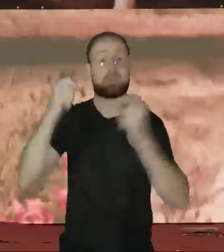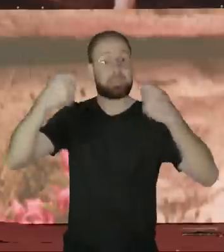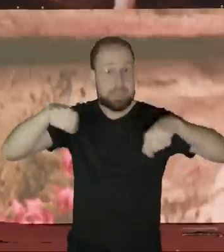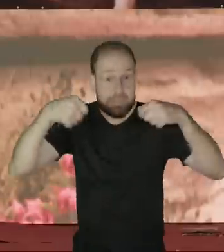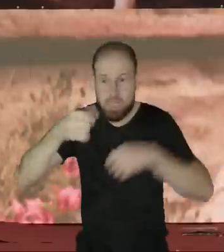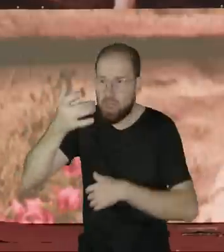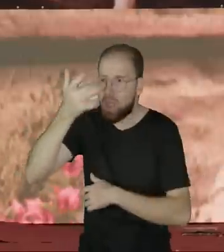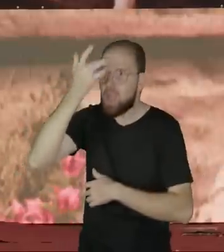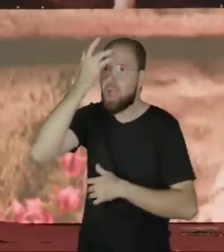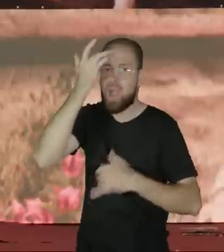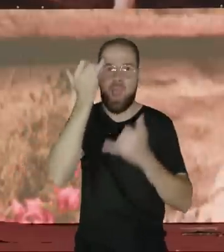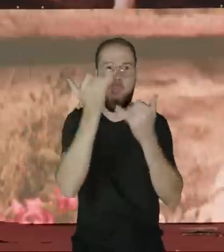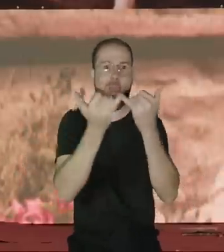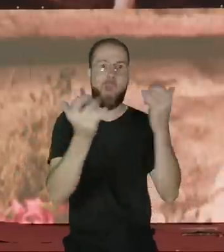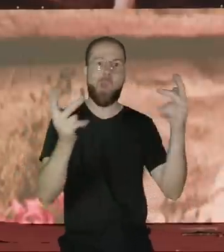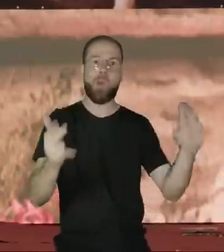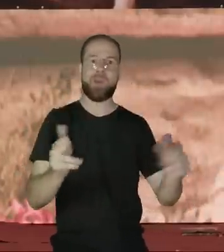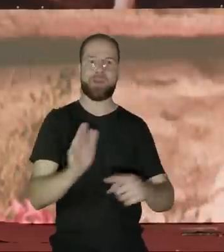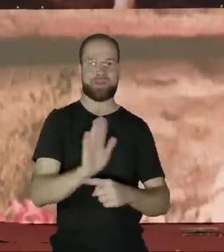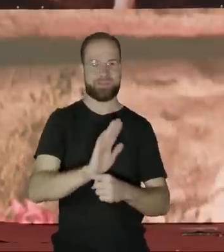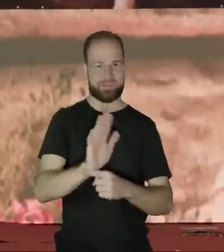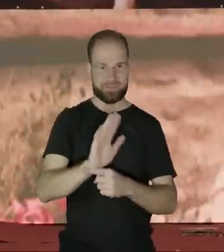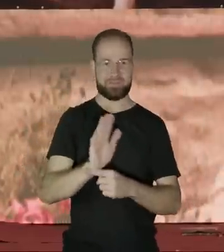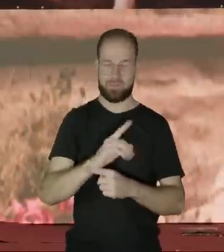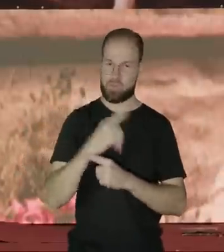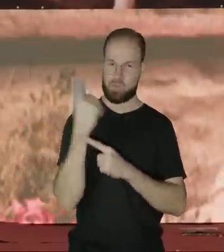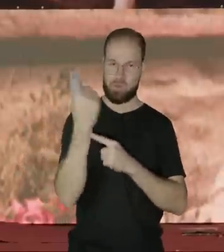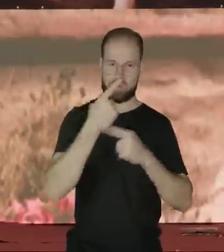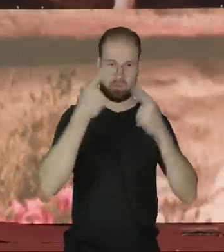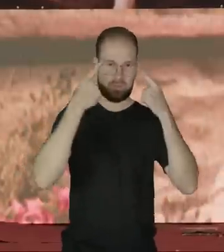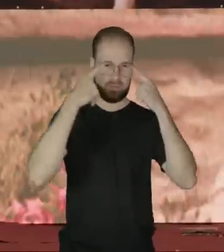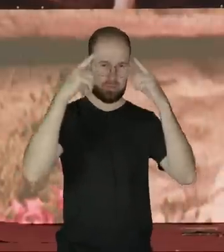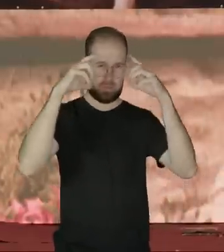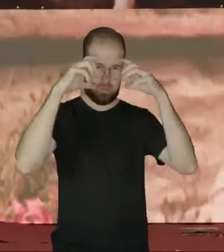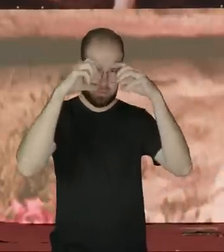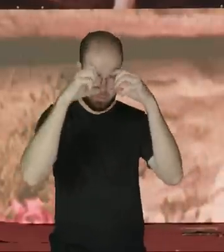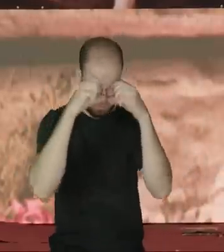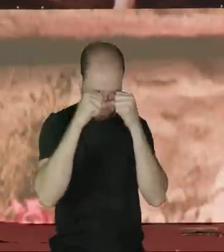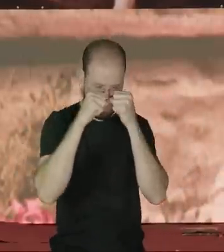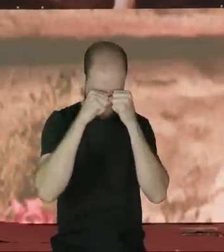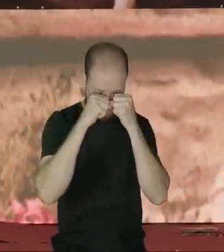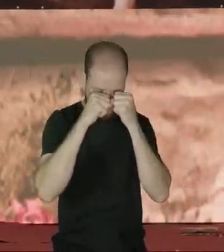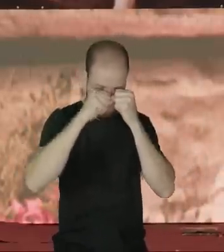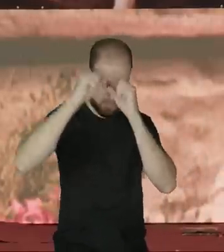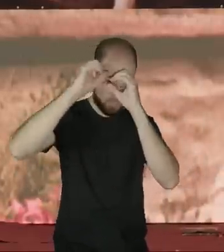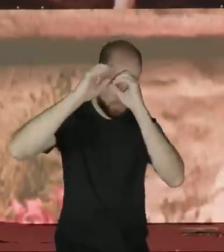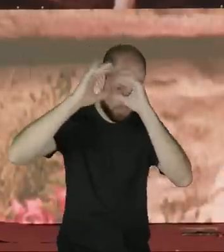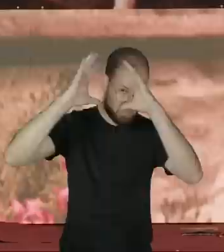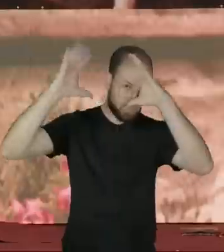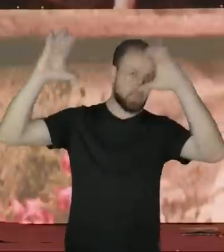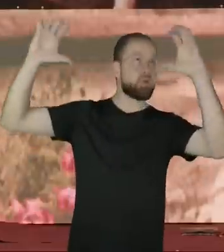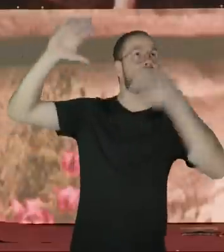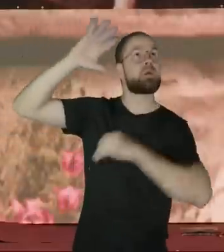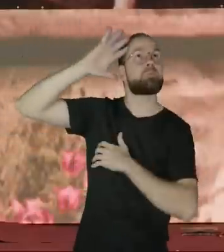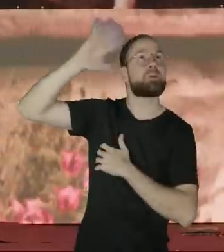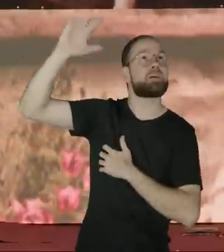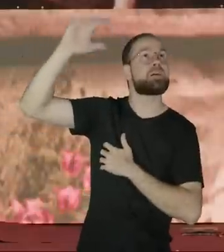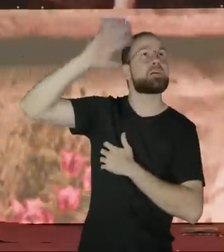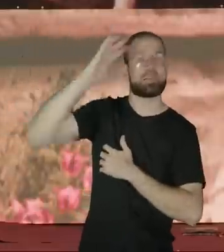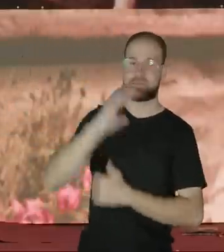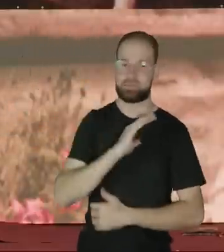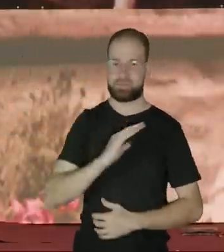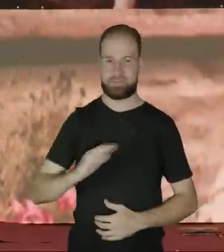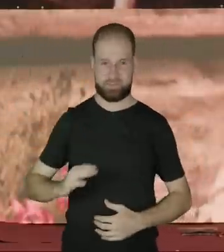forma. Fecharmos os olhos e imaginarmos Cristo. Como foi a